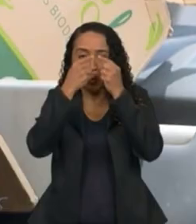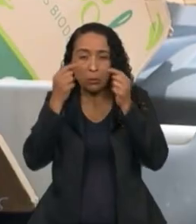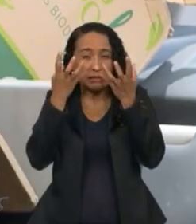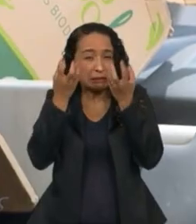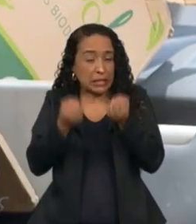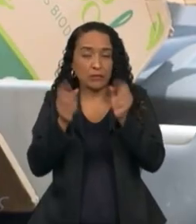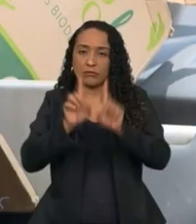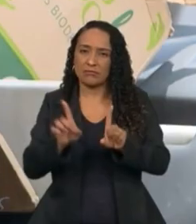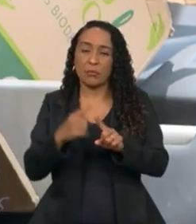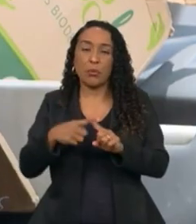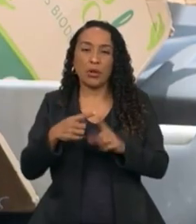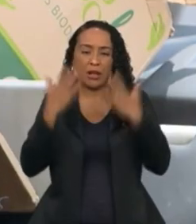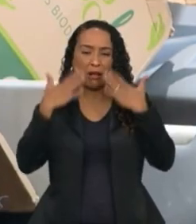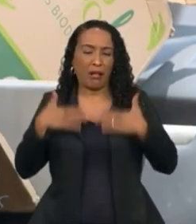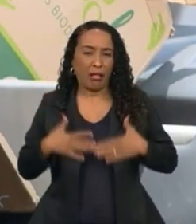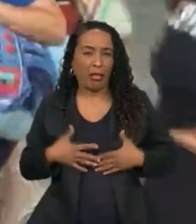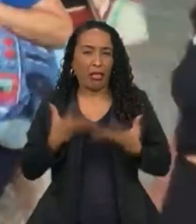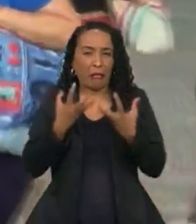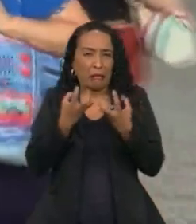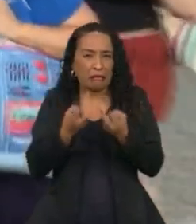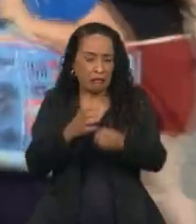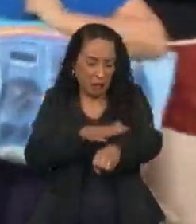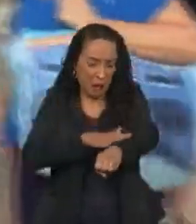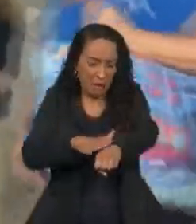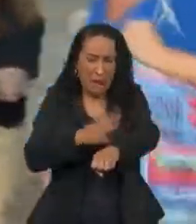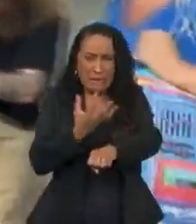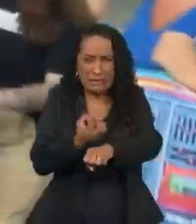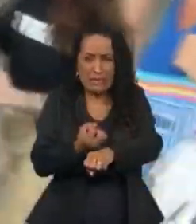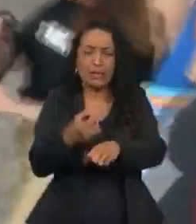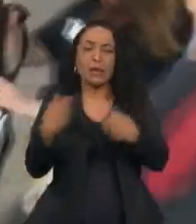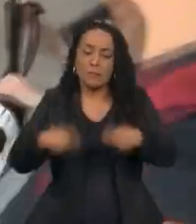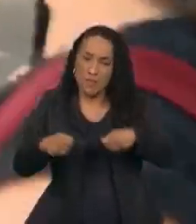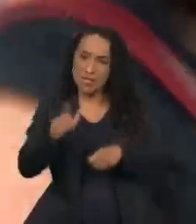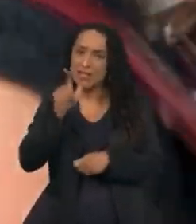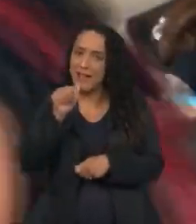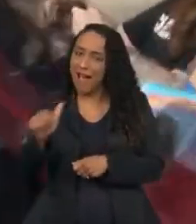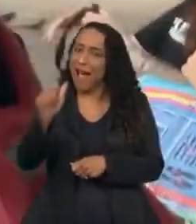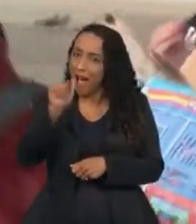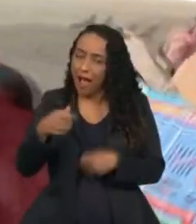vai desidratando, a pele fica seca. Aí você tem que ingerir essa grande quantidade de água.